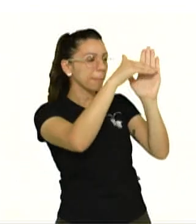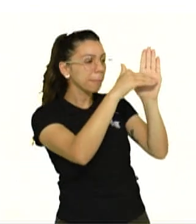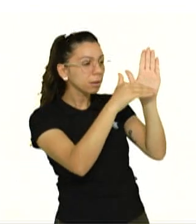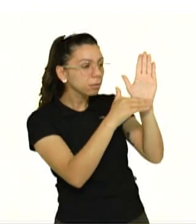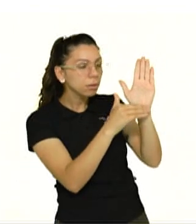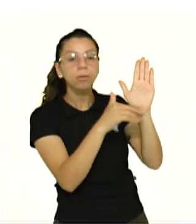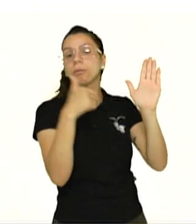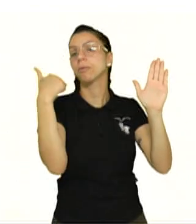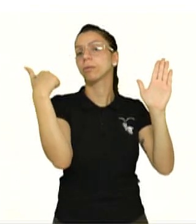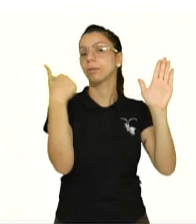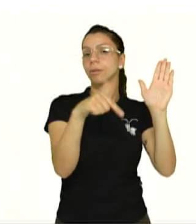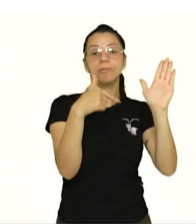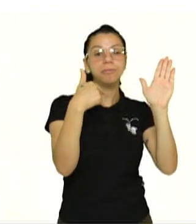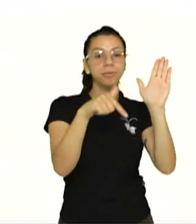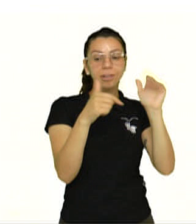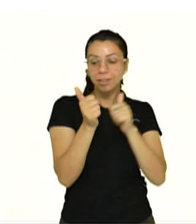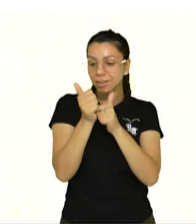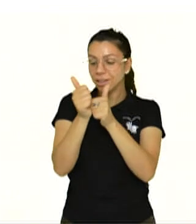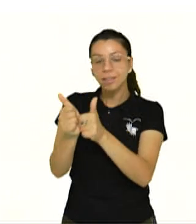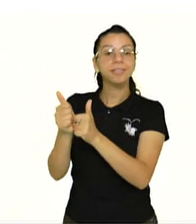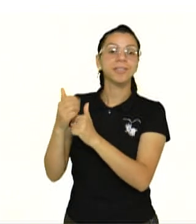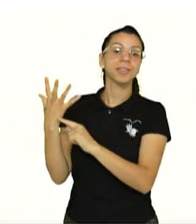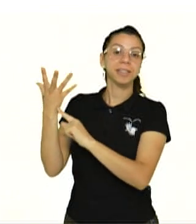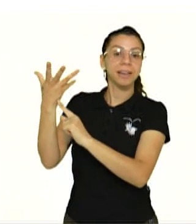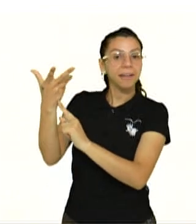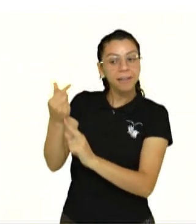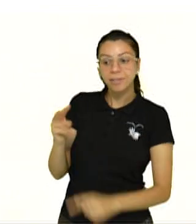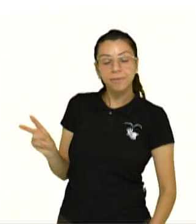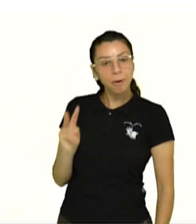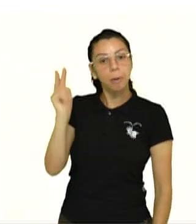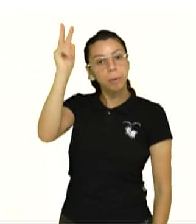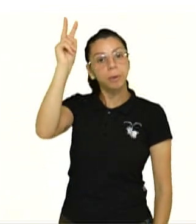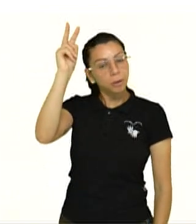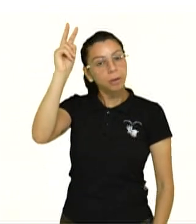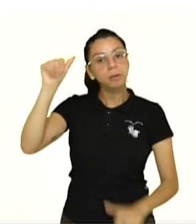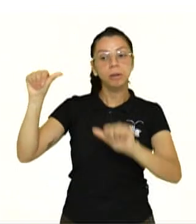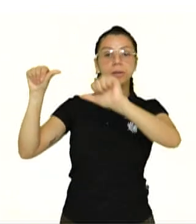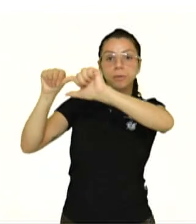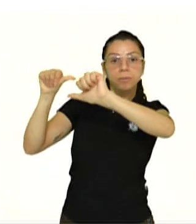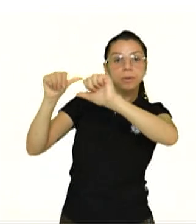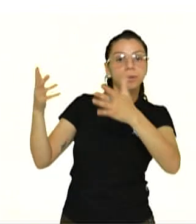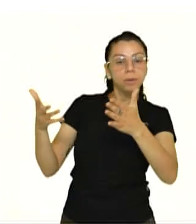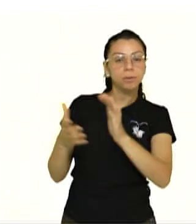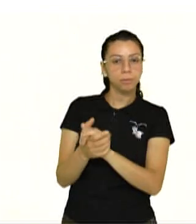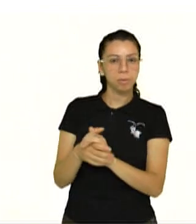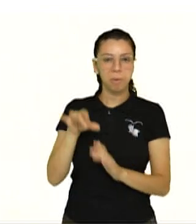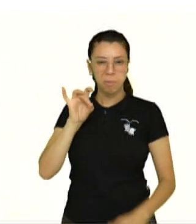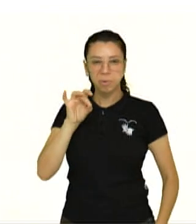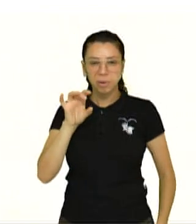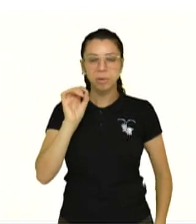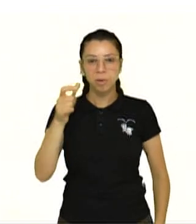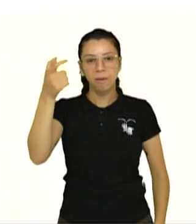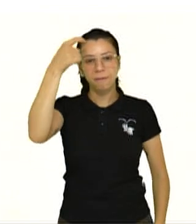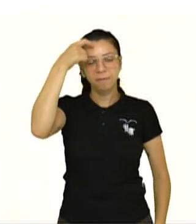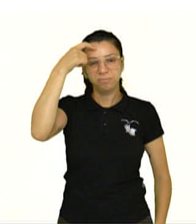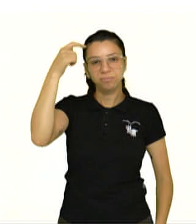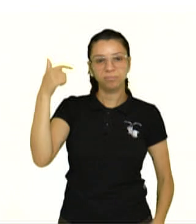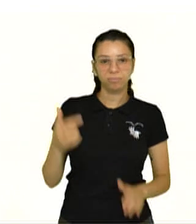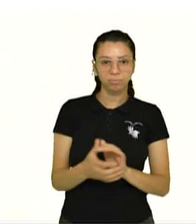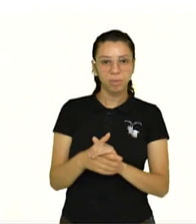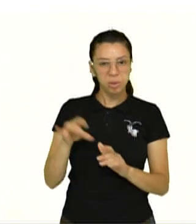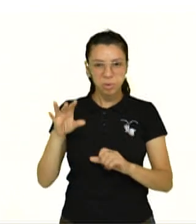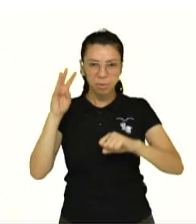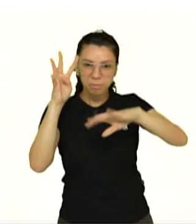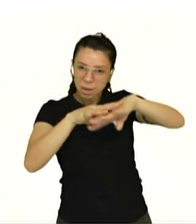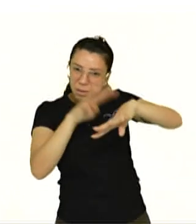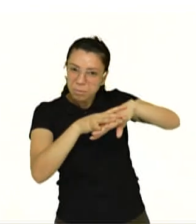espera. É isso que essa arte romântica está privilegiando. Então, o mundo é só racionalidade? Né? O mundo é só